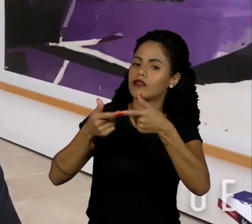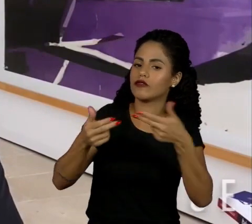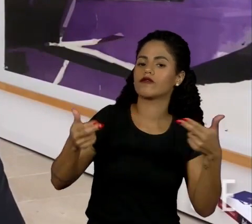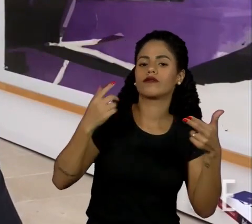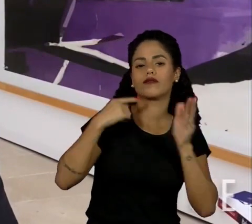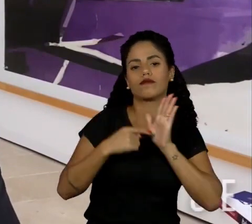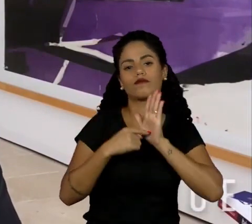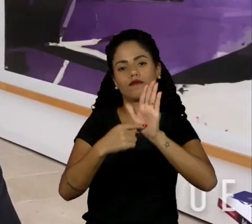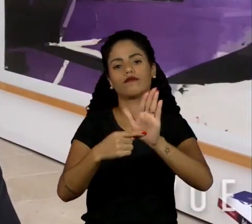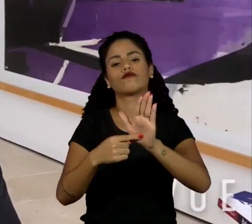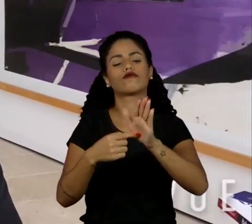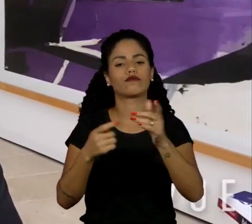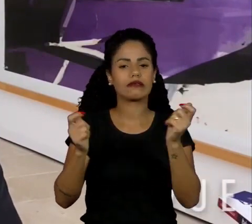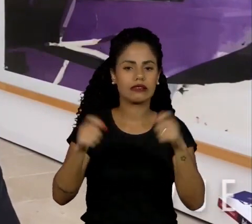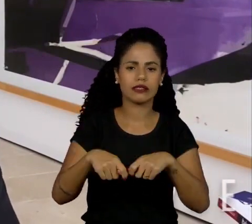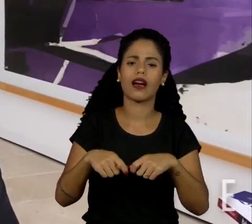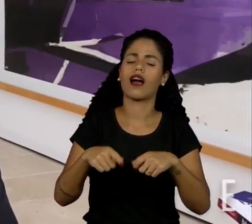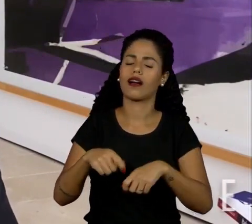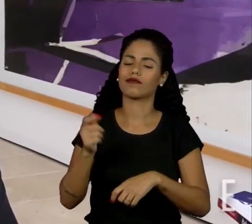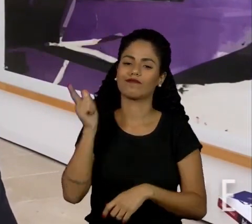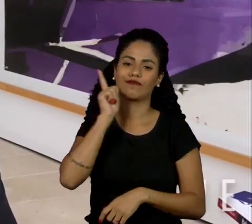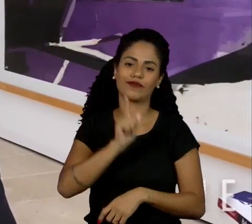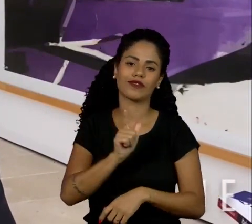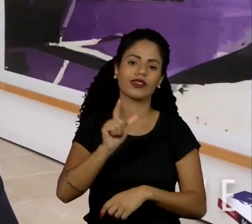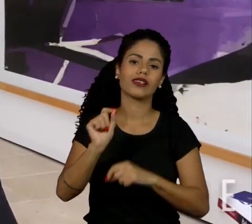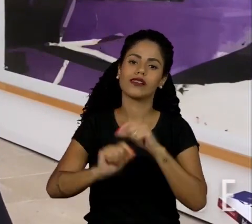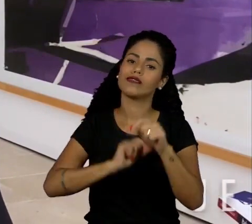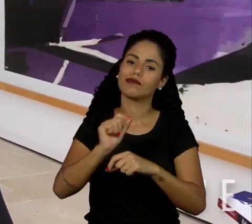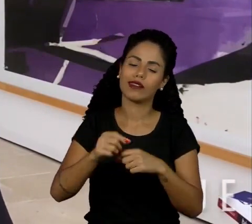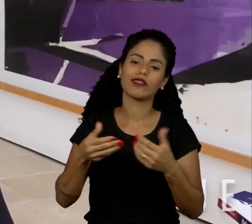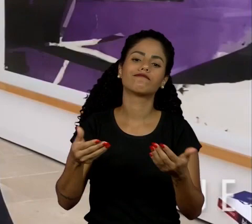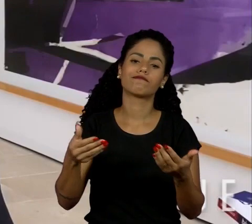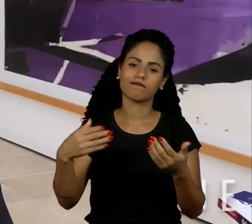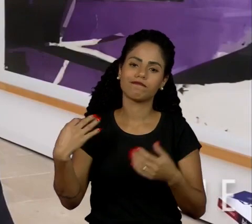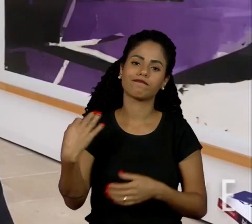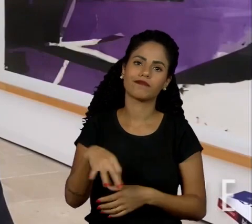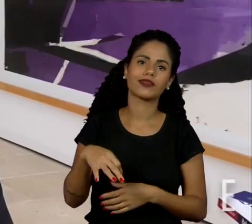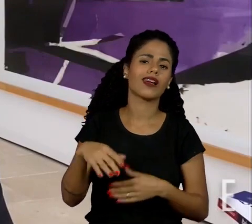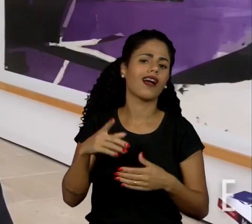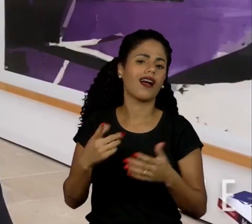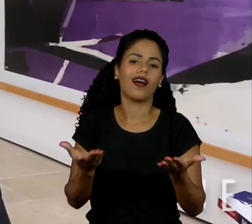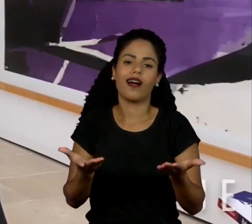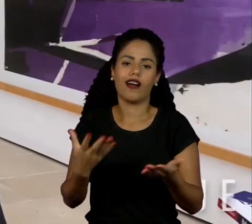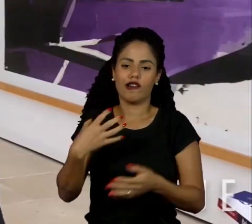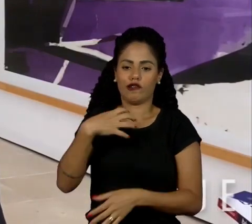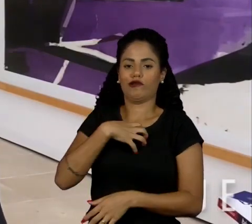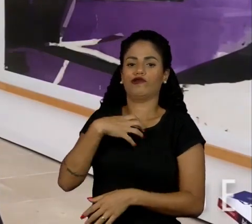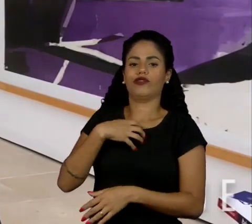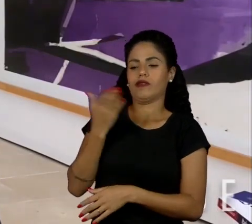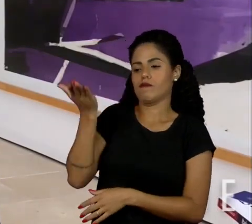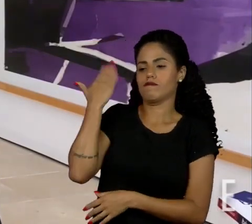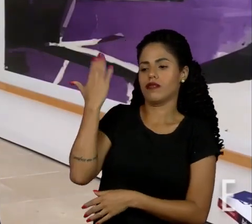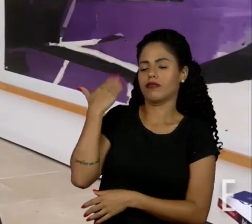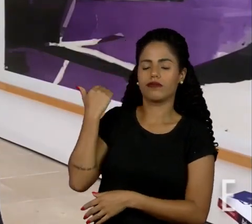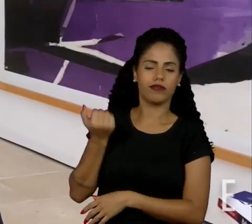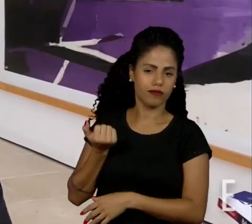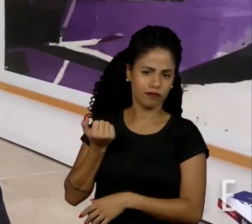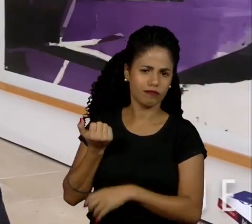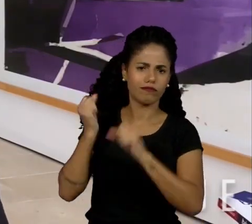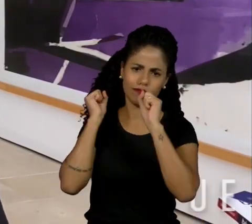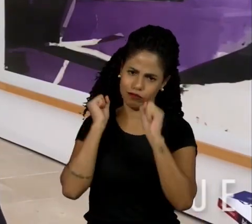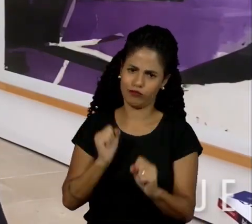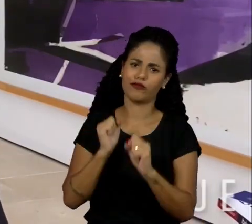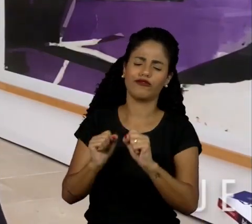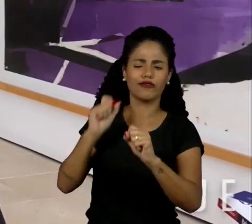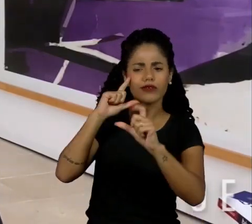mostrou que era admissível, que era possível, né? Que não precisava ser do jeito do passado, que podia a gente fazer